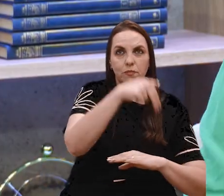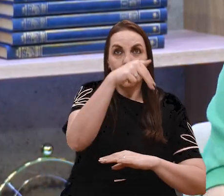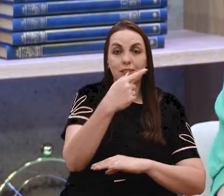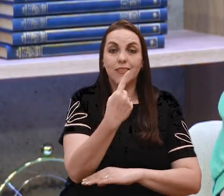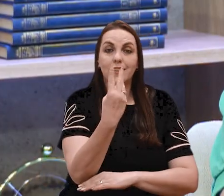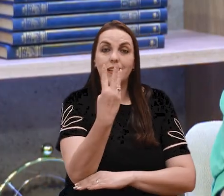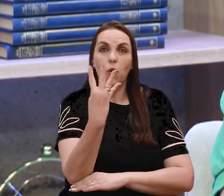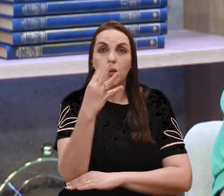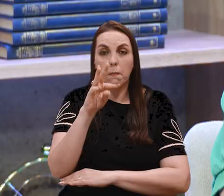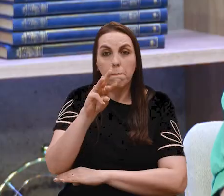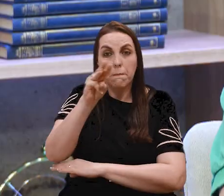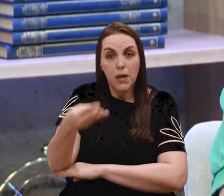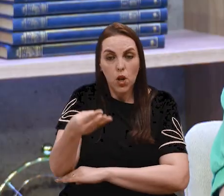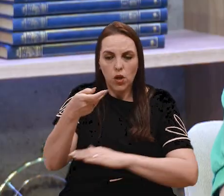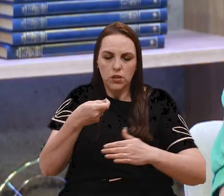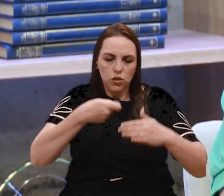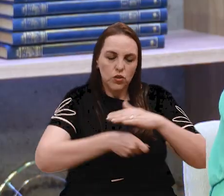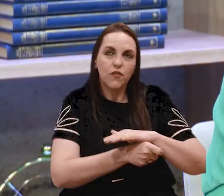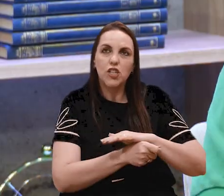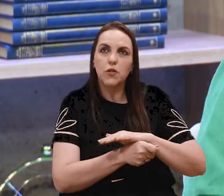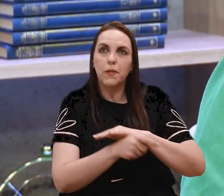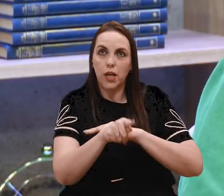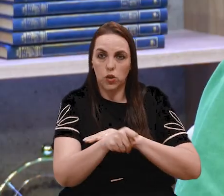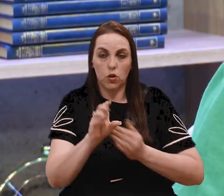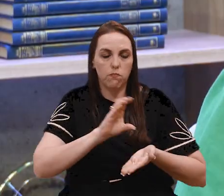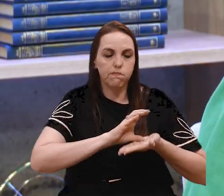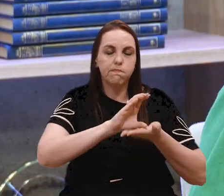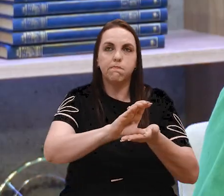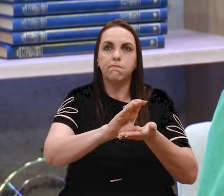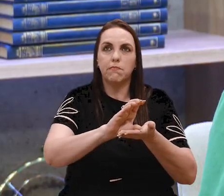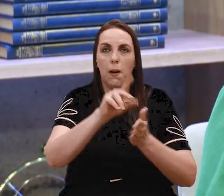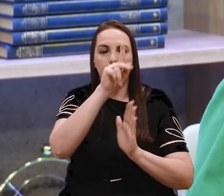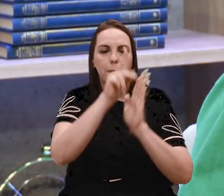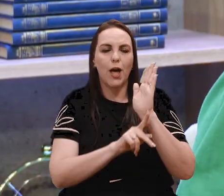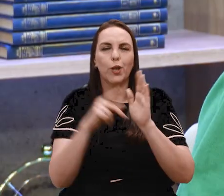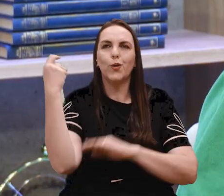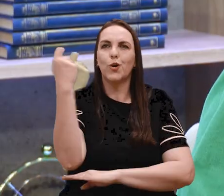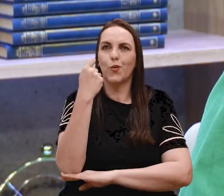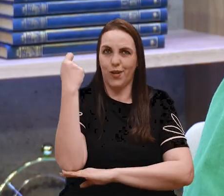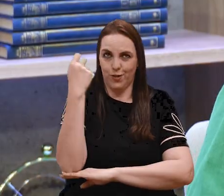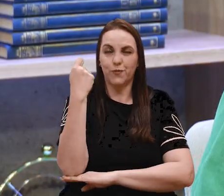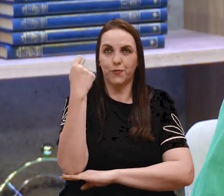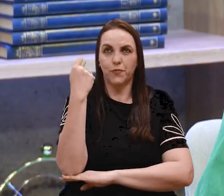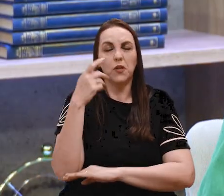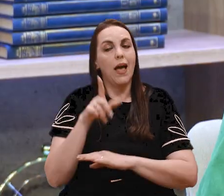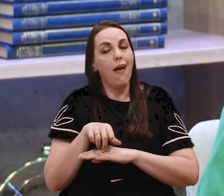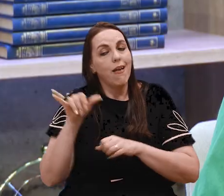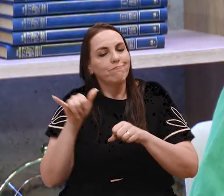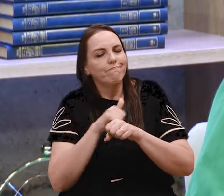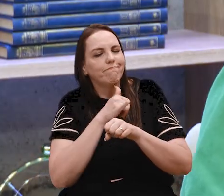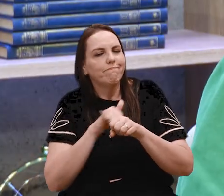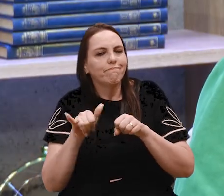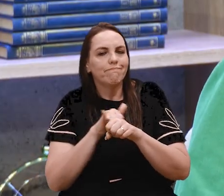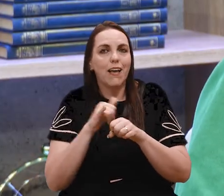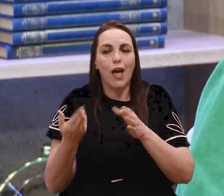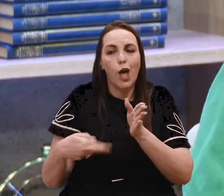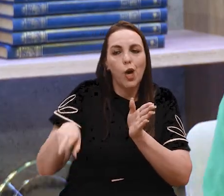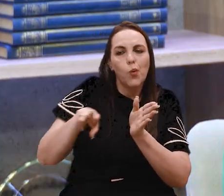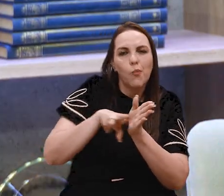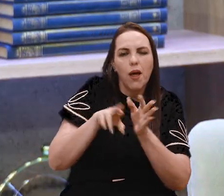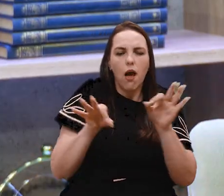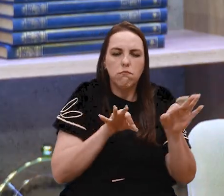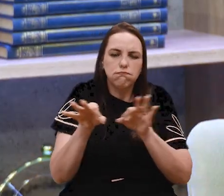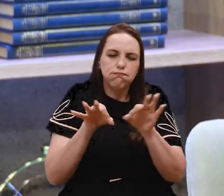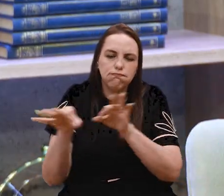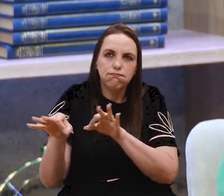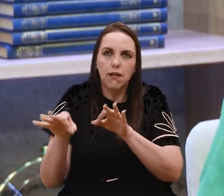milhões provenientes do Fundo Plano Rio Grande. A gente sabe que é uma medida paliativa, né, de recuperação da estrada, mas se precisa